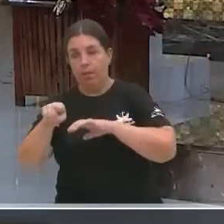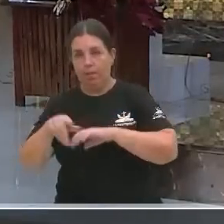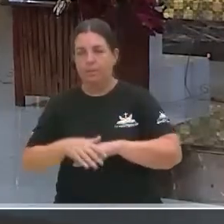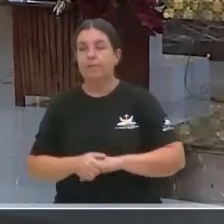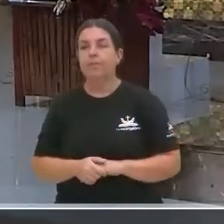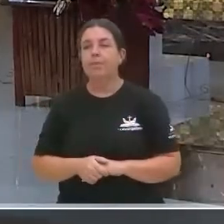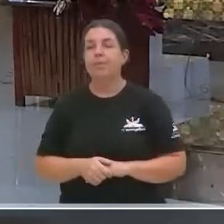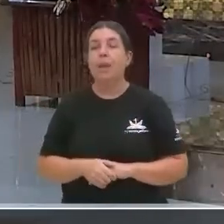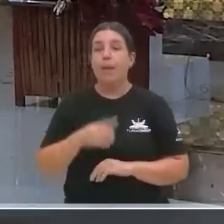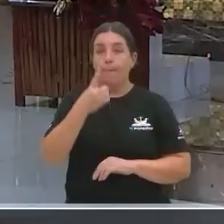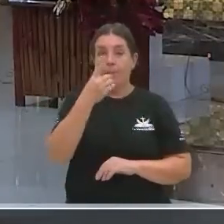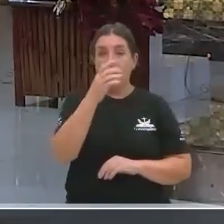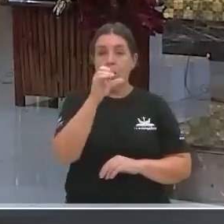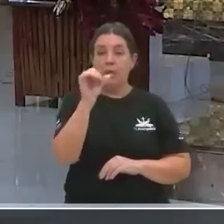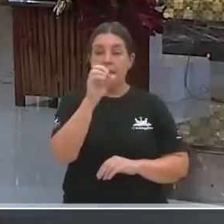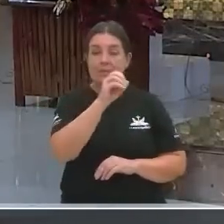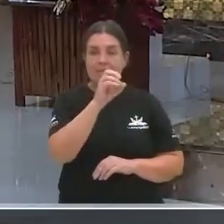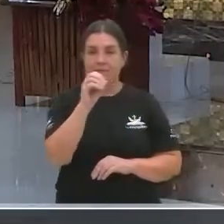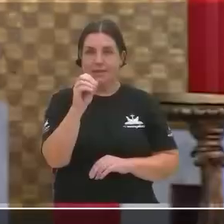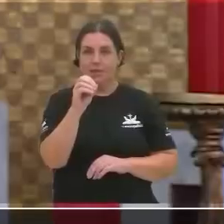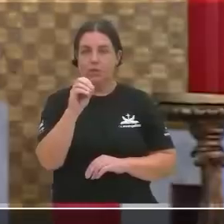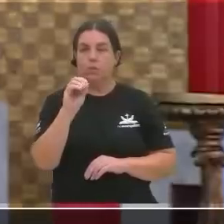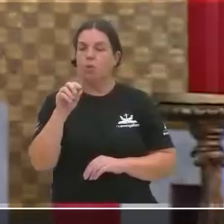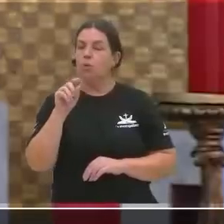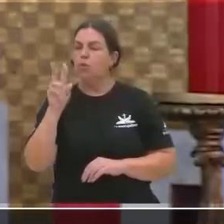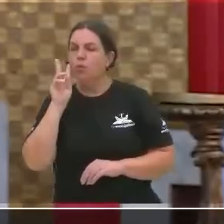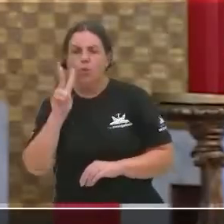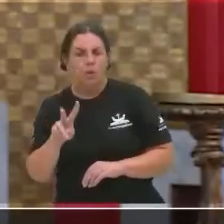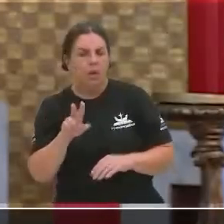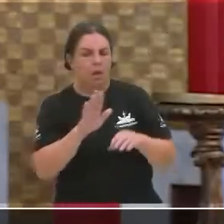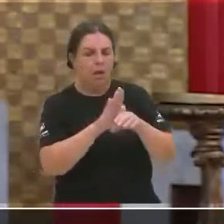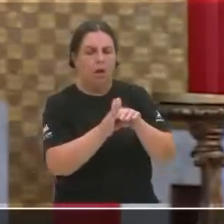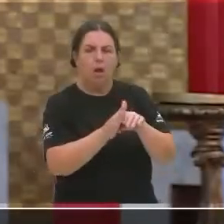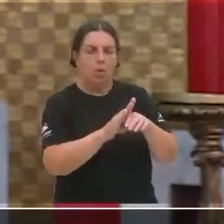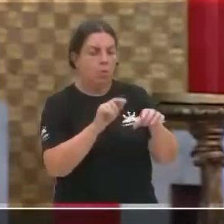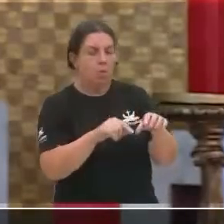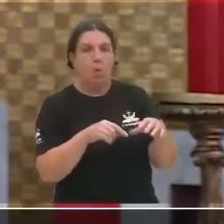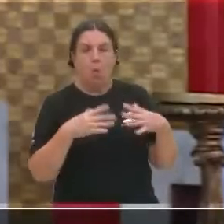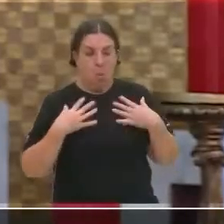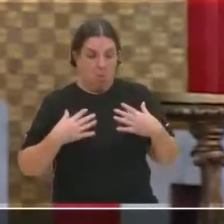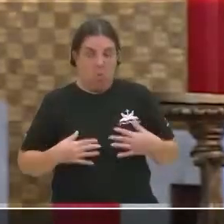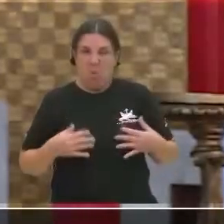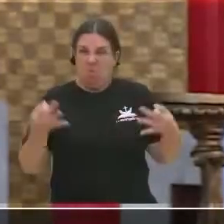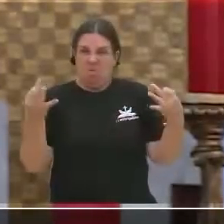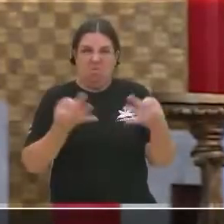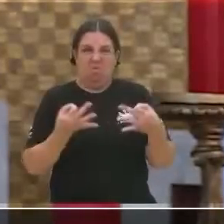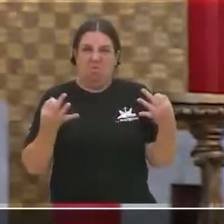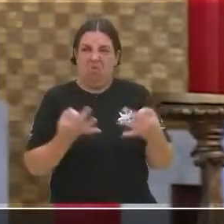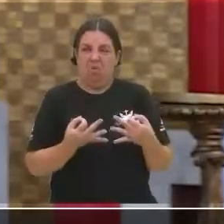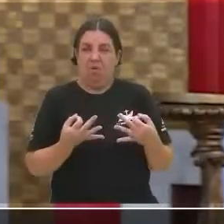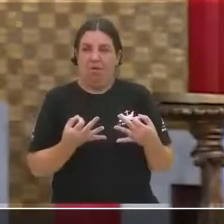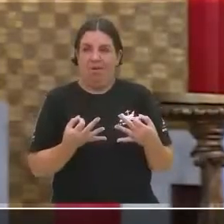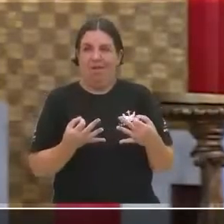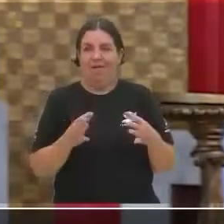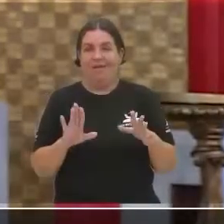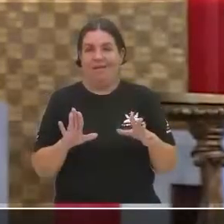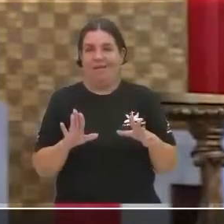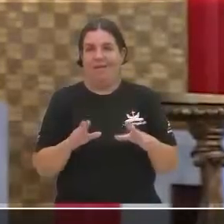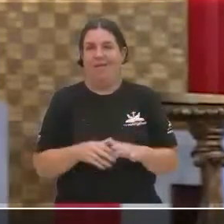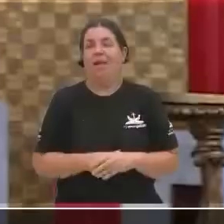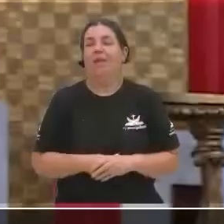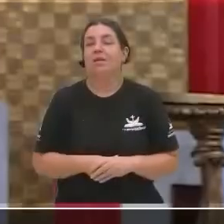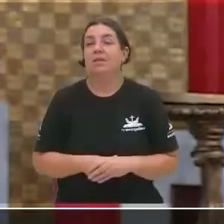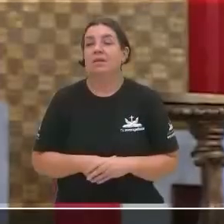em 1600 como quando foram mexer no seu túmulo ela tava com o corpo incorrupto incorrupto